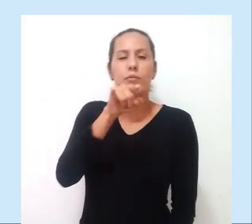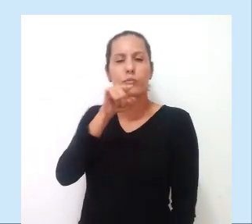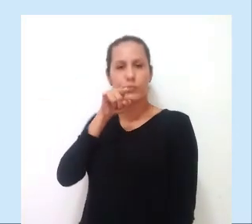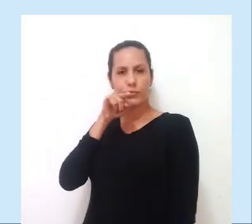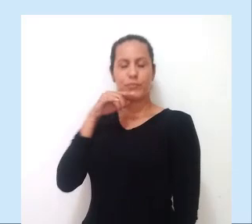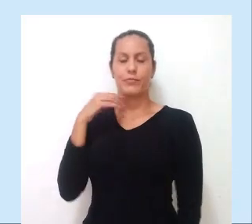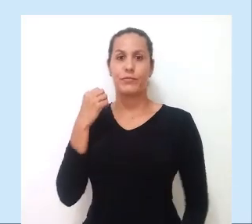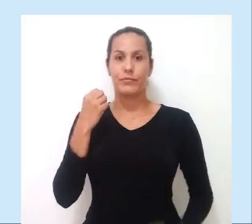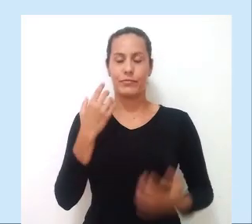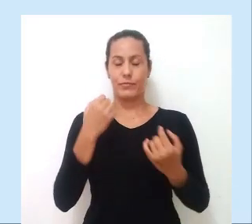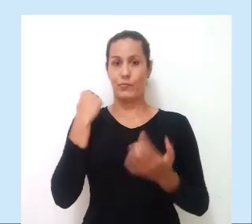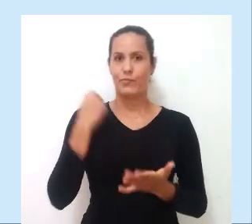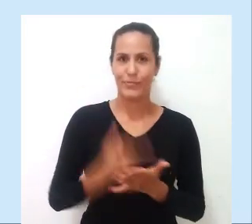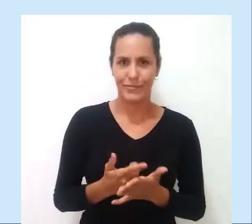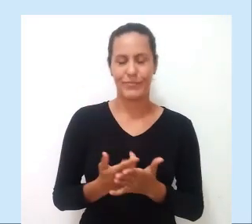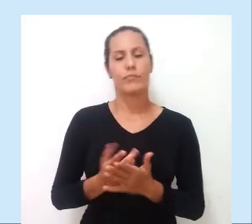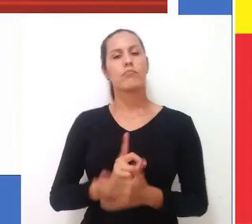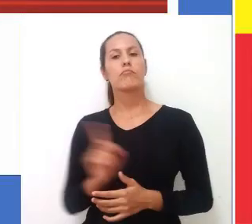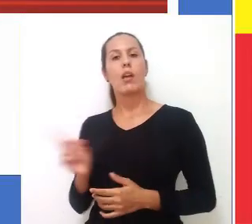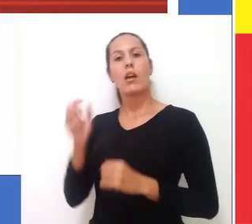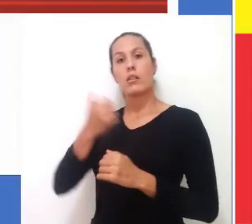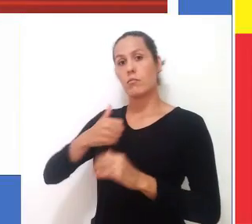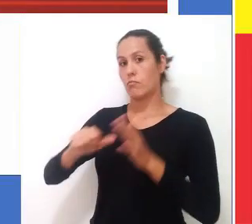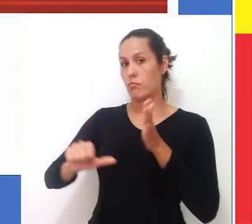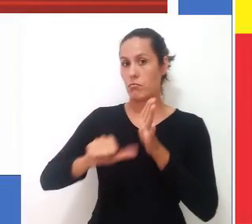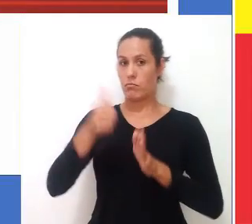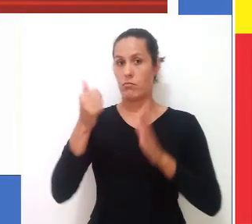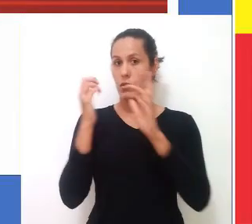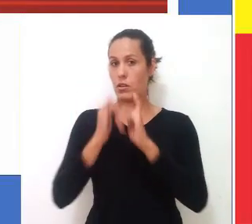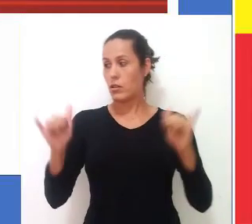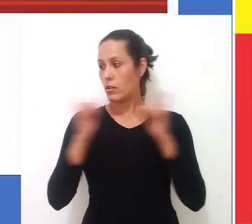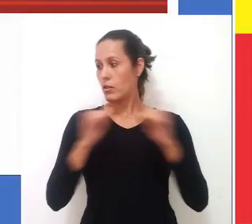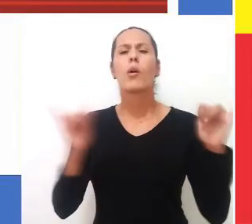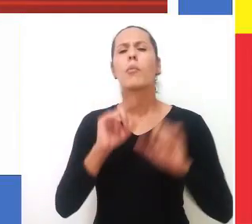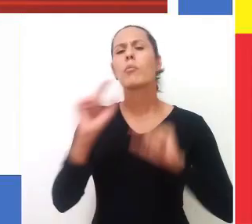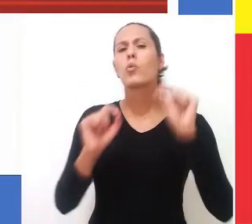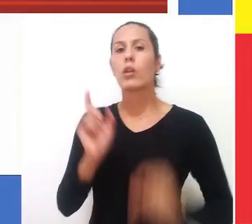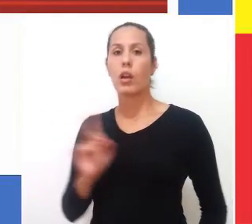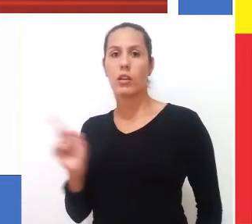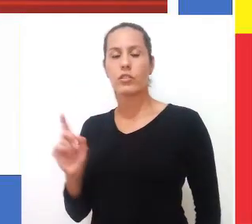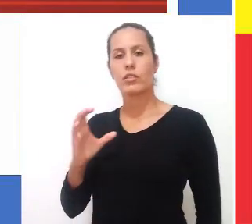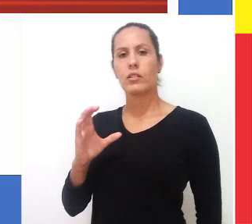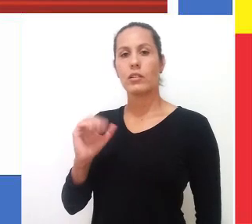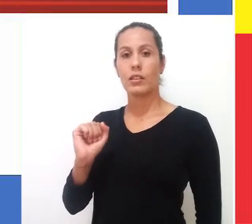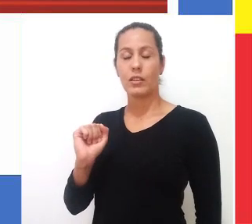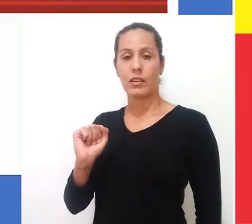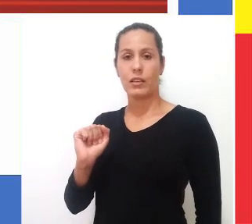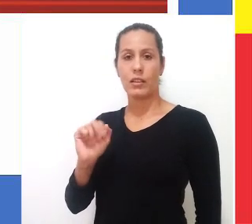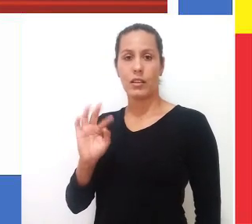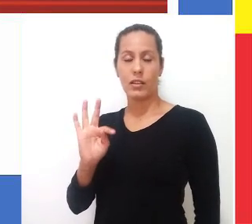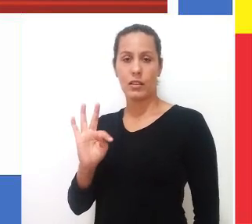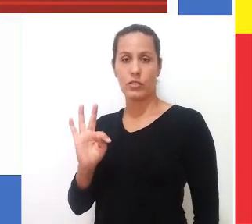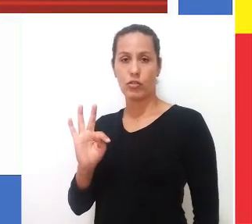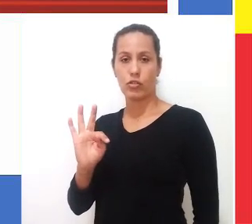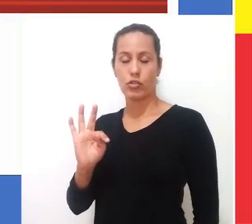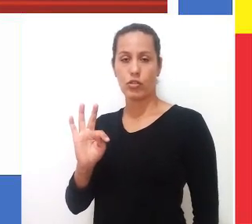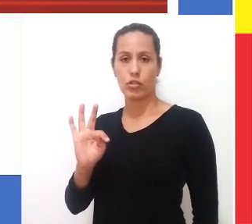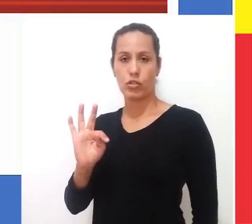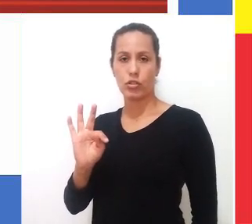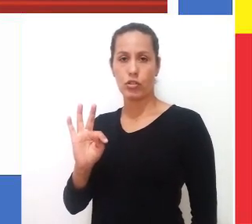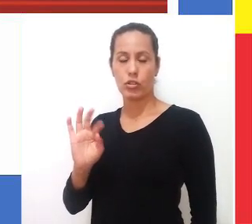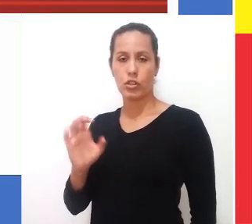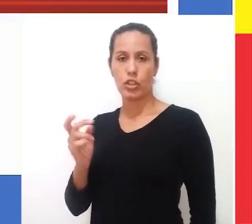atenção. Então, nessa primeira propaganda, nós temos aí uma propaganda de ketchup. Ketchup é esse, é o